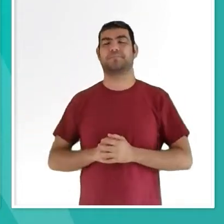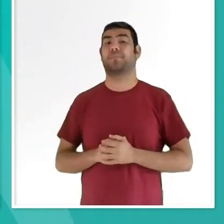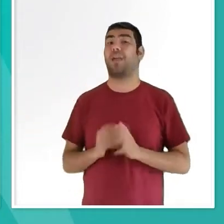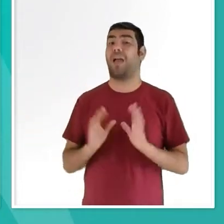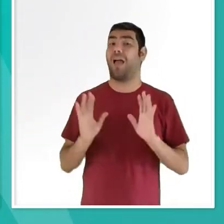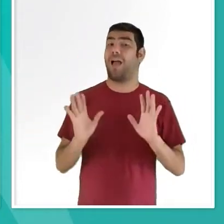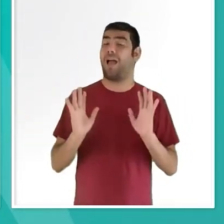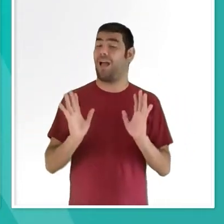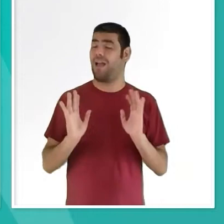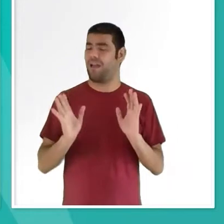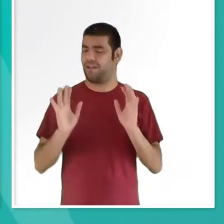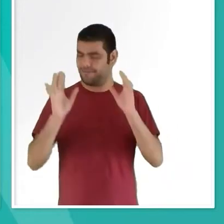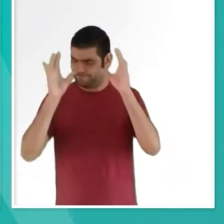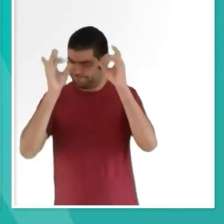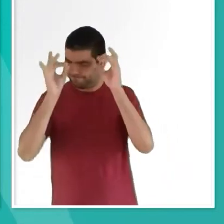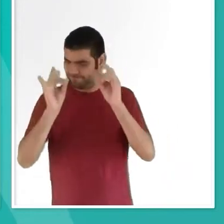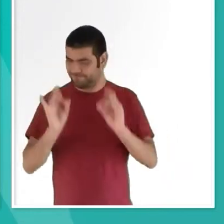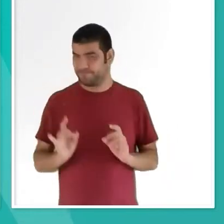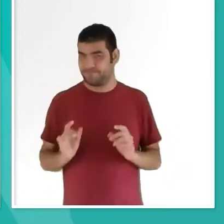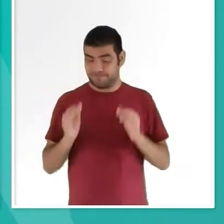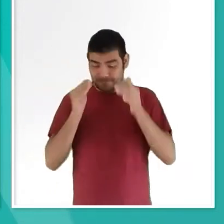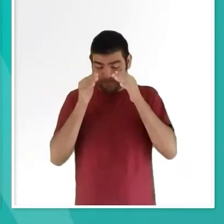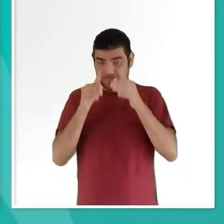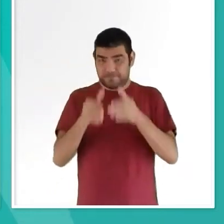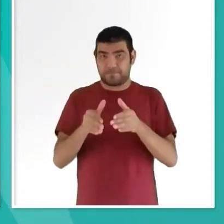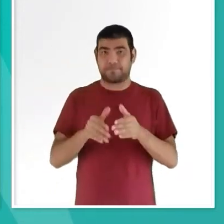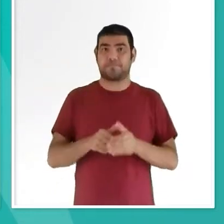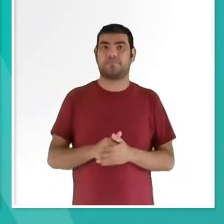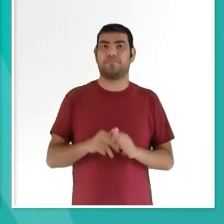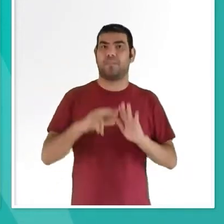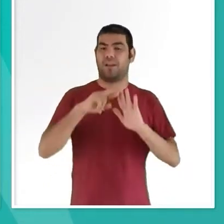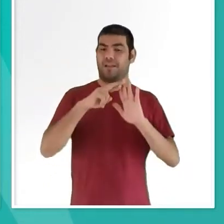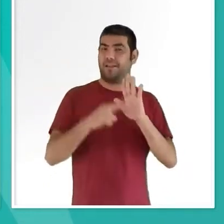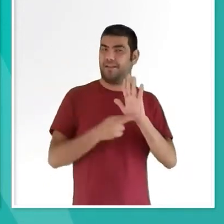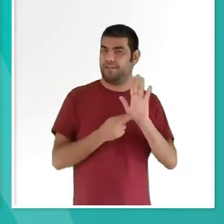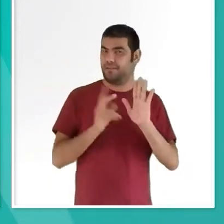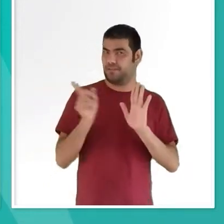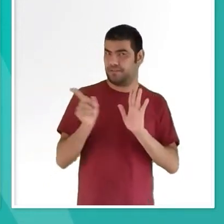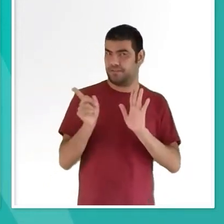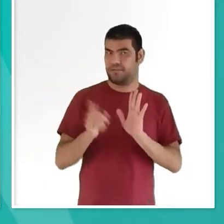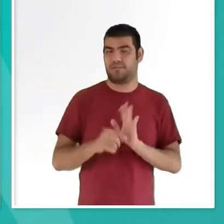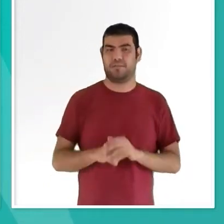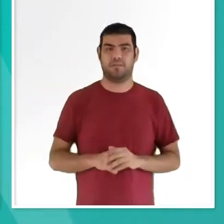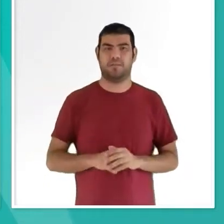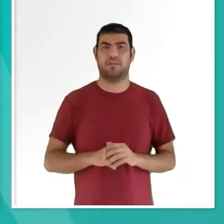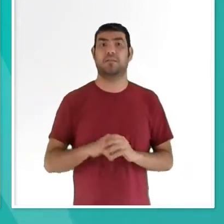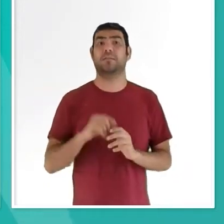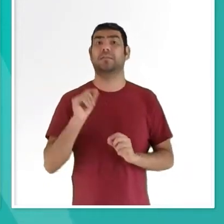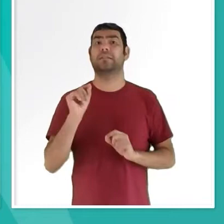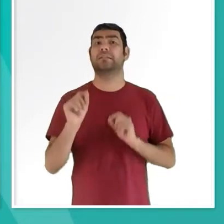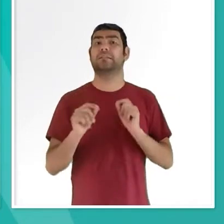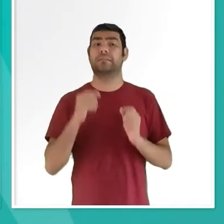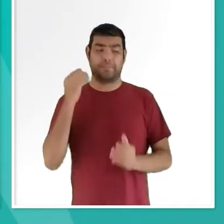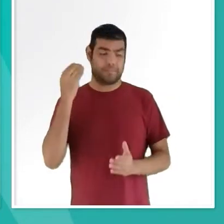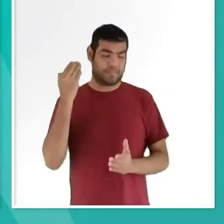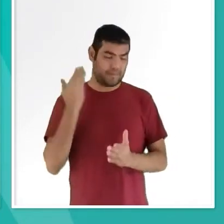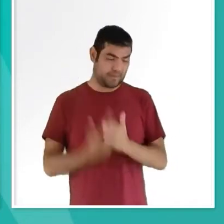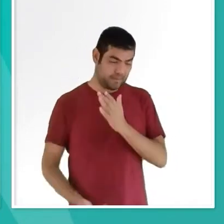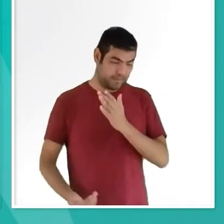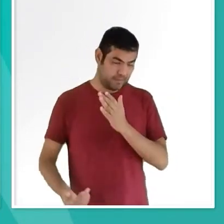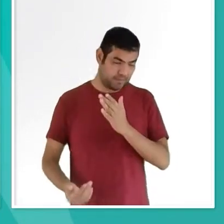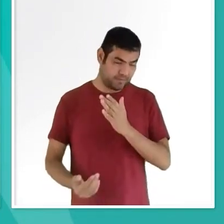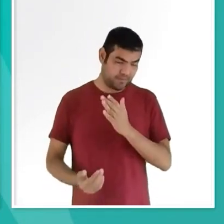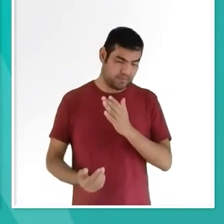a seguinte regra desse jogo. Quem perdia esse jogo